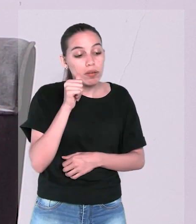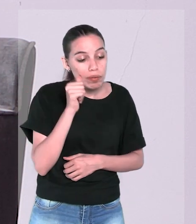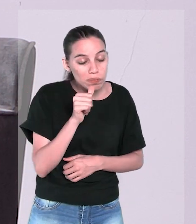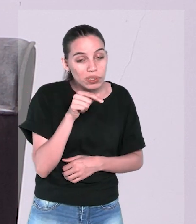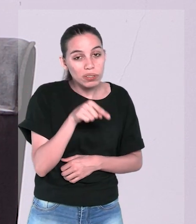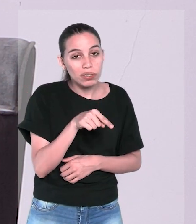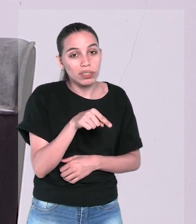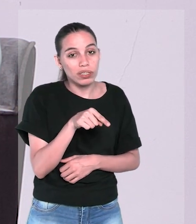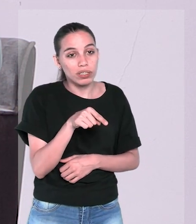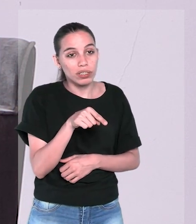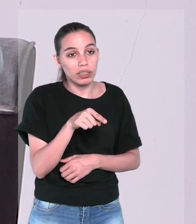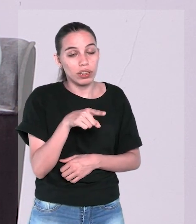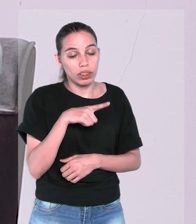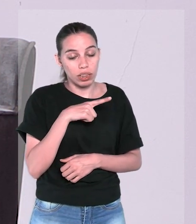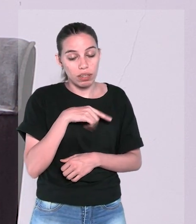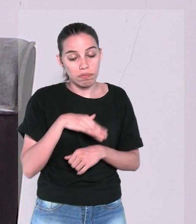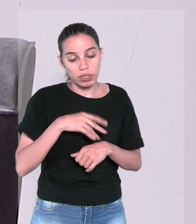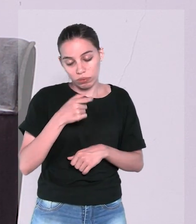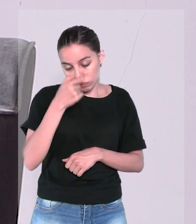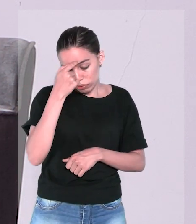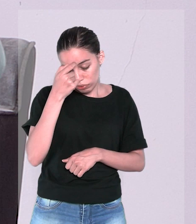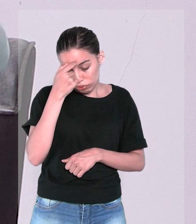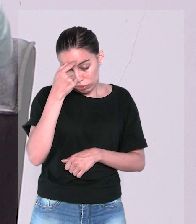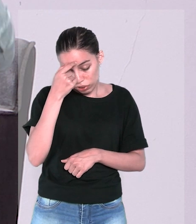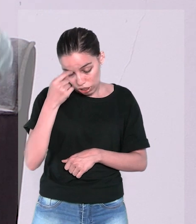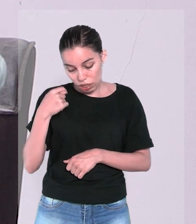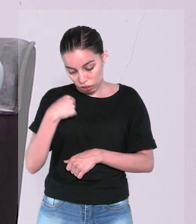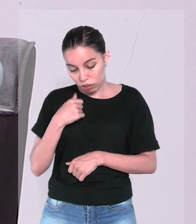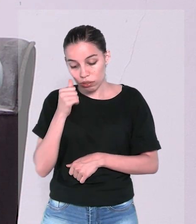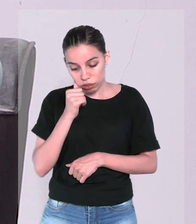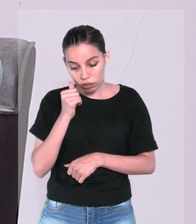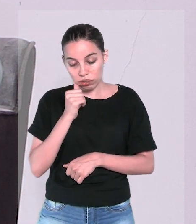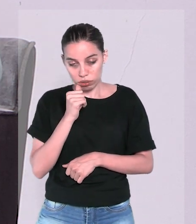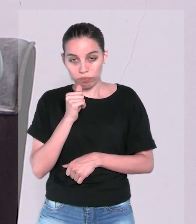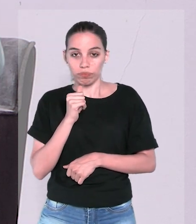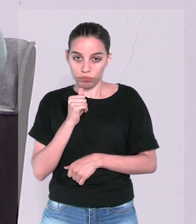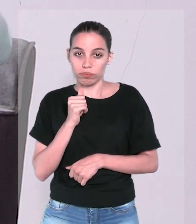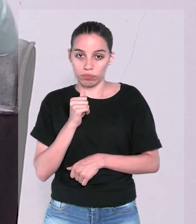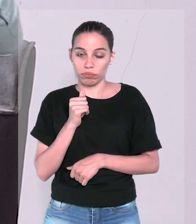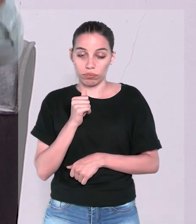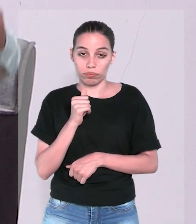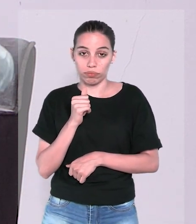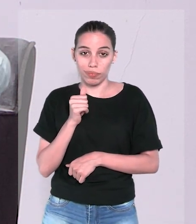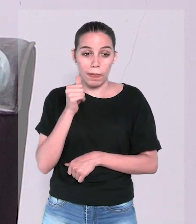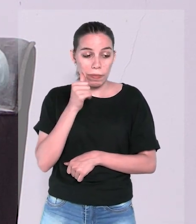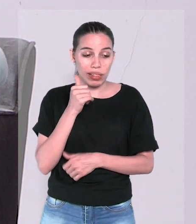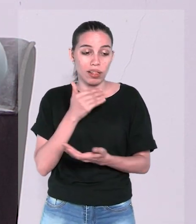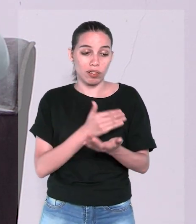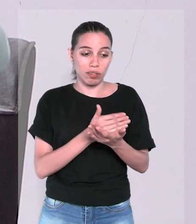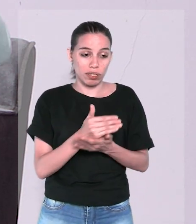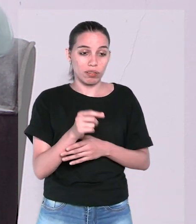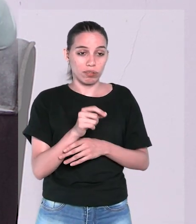mulher. Você veja que as meninas começaram a denunciar as violências, começaram a denunciar os